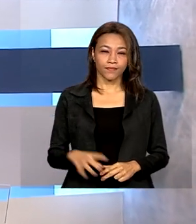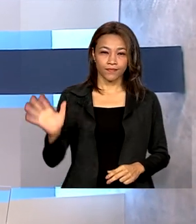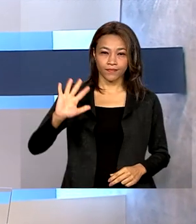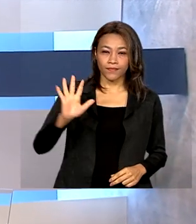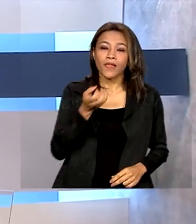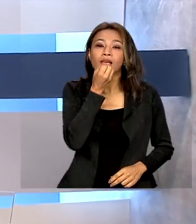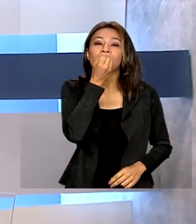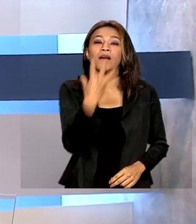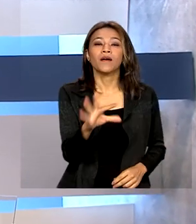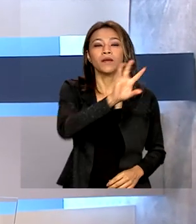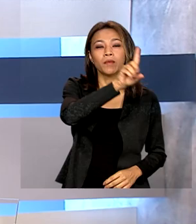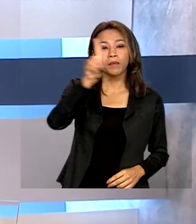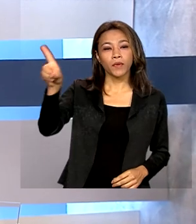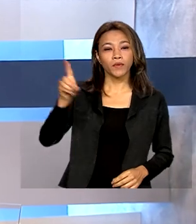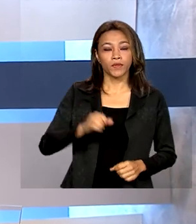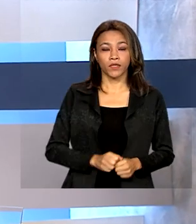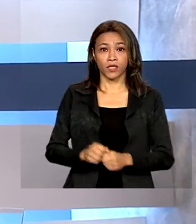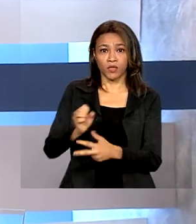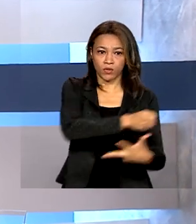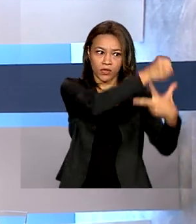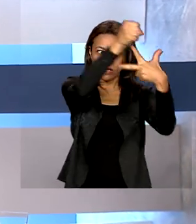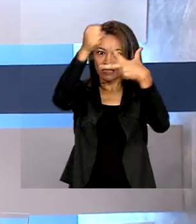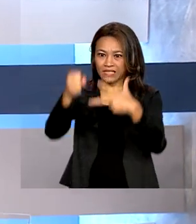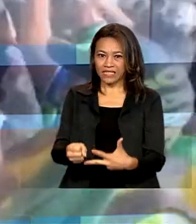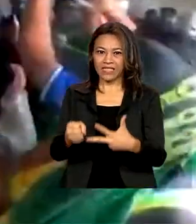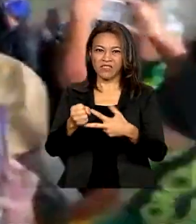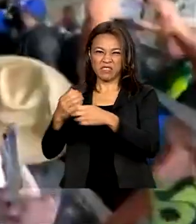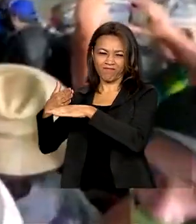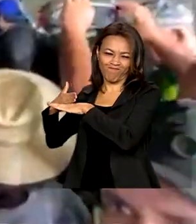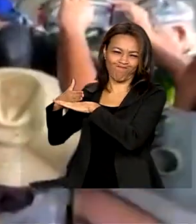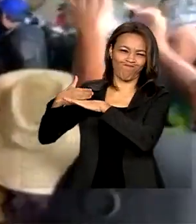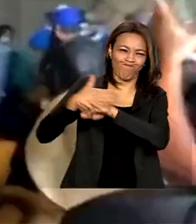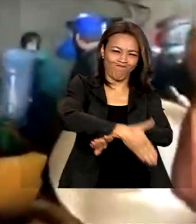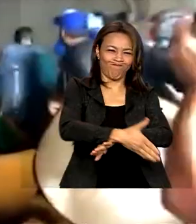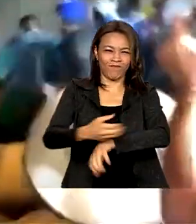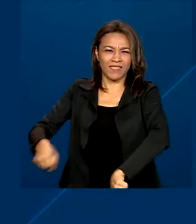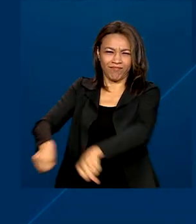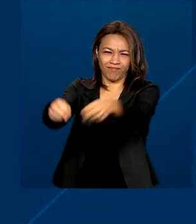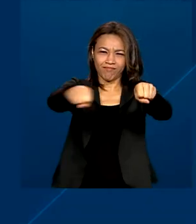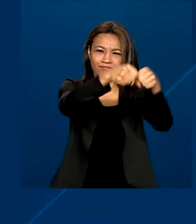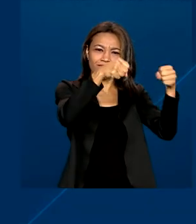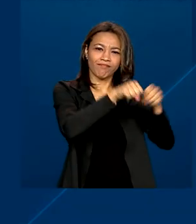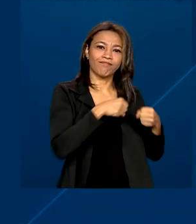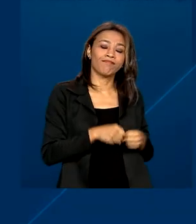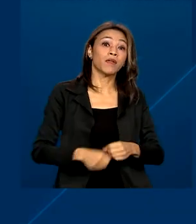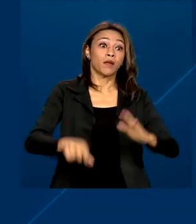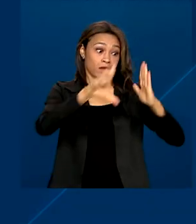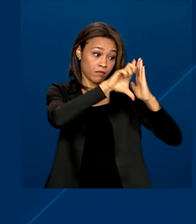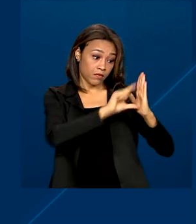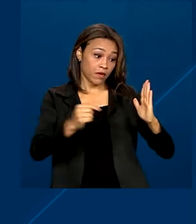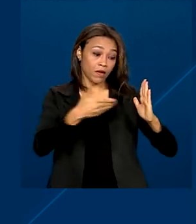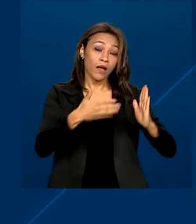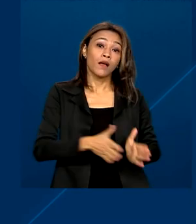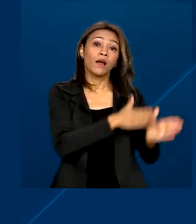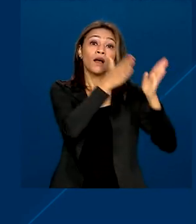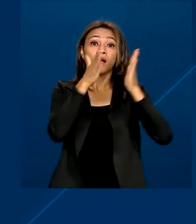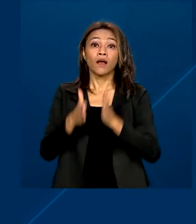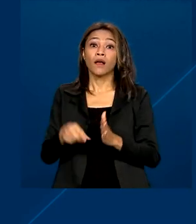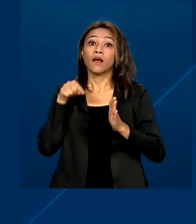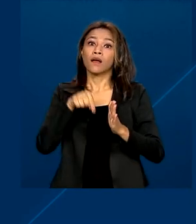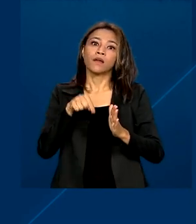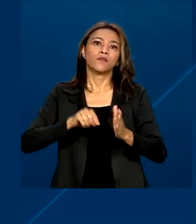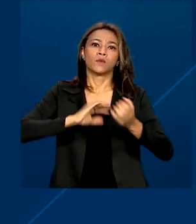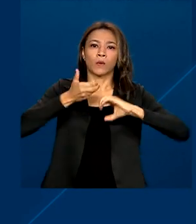Olá, bom dia. Os três poderes invadidos e depredados. Palácio do Planalto, Congresso Nacional e